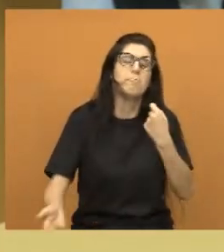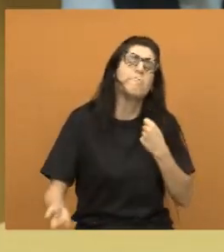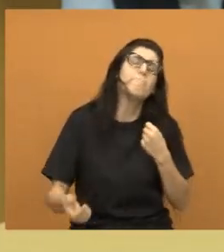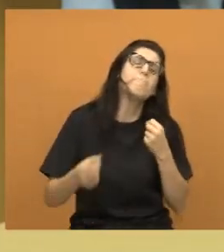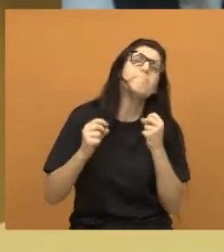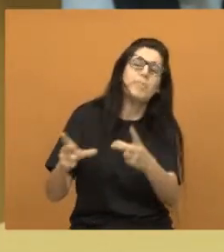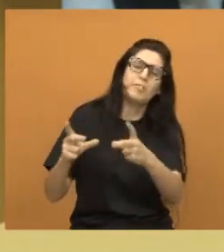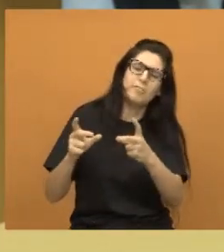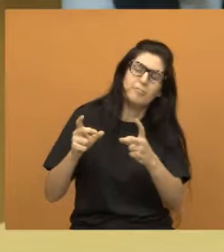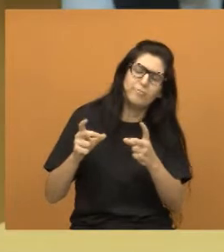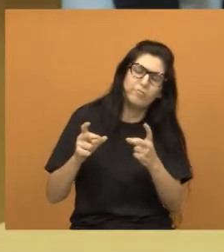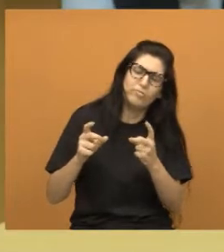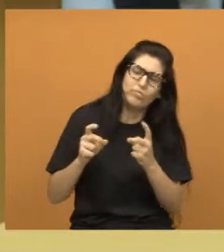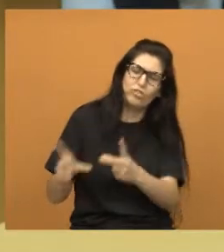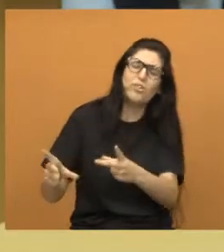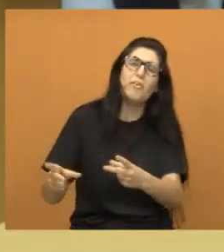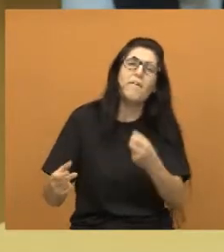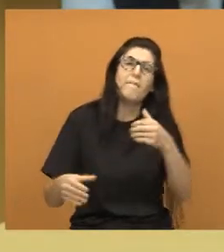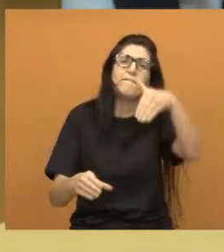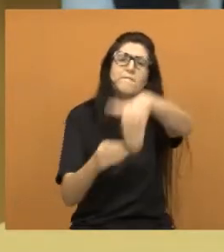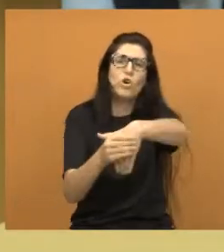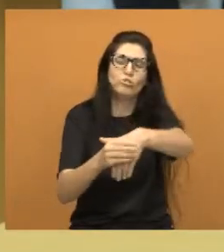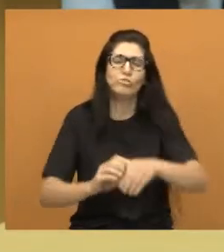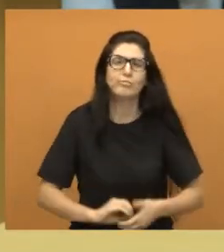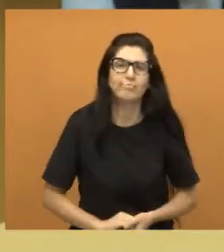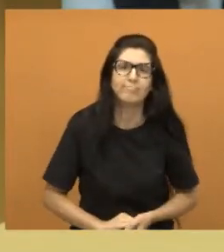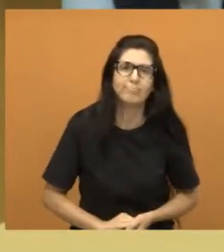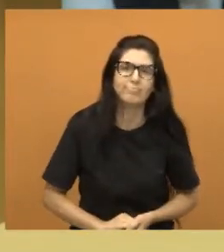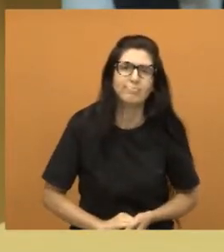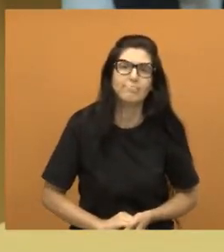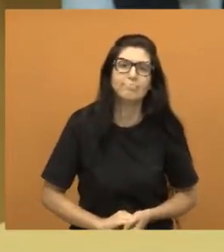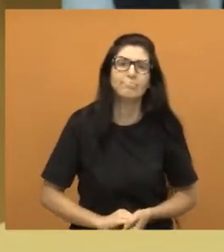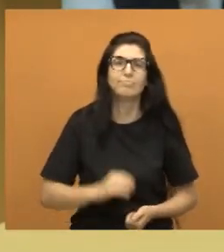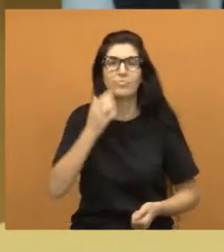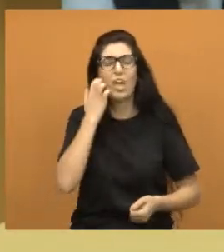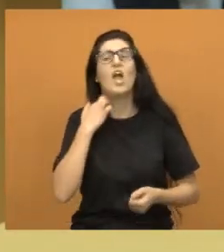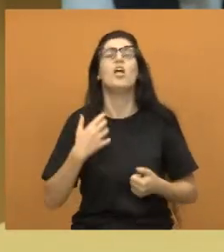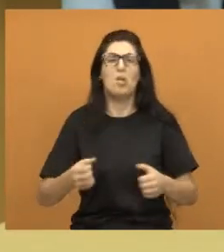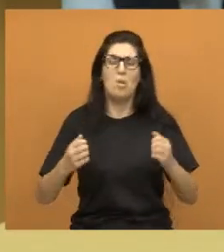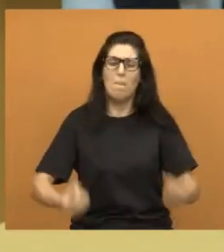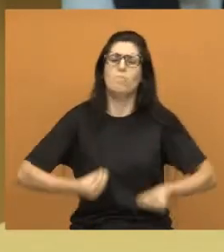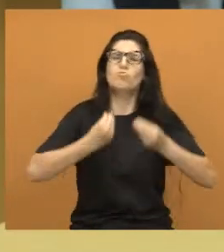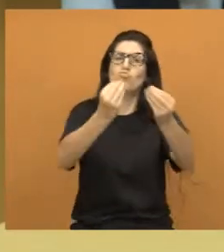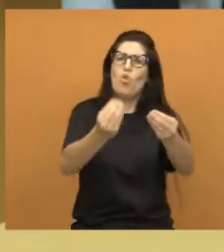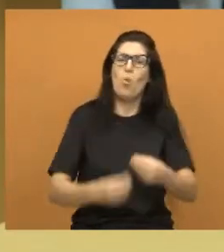Tem que aprovar com foto, eu entregando troféu. Eu dou meu salário, 10 mil e pouco.